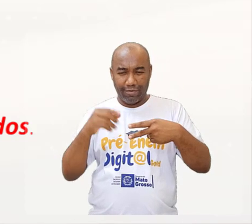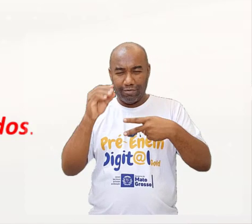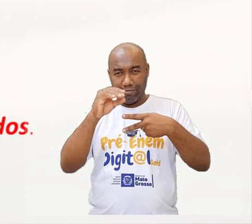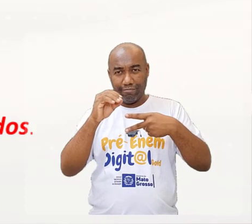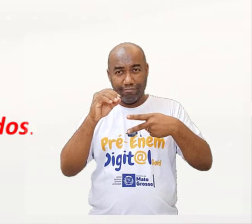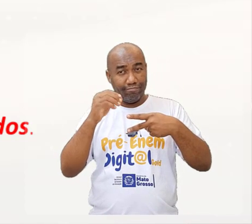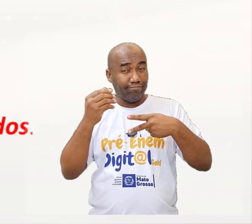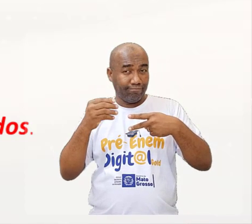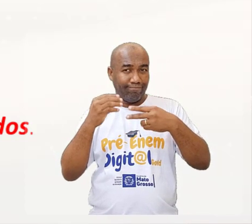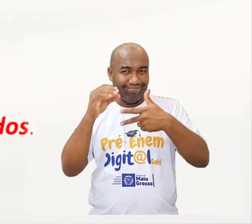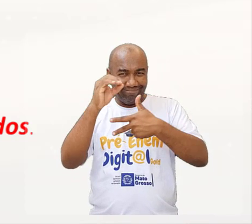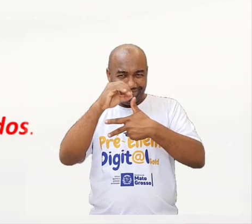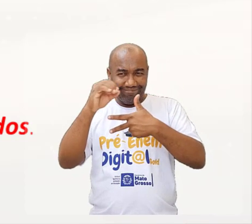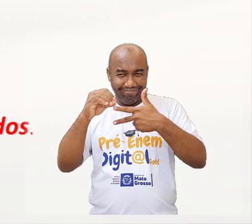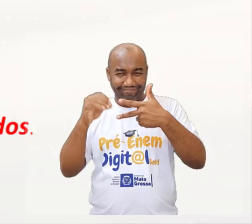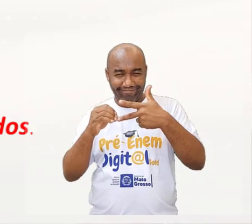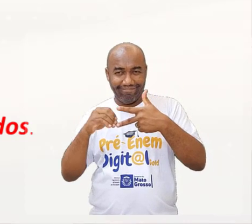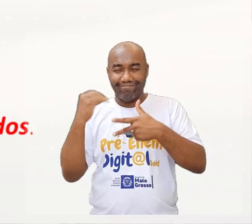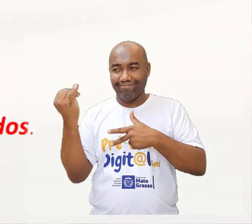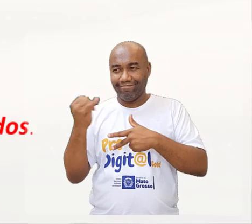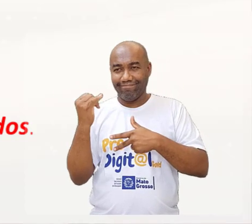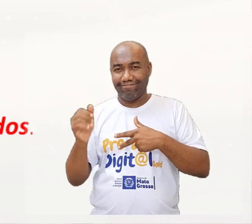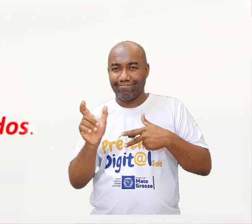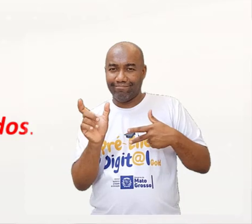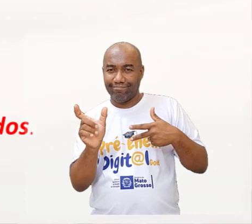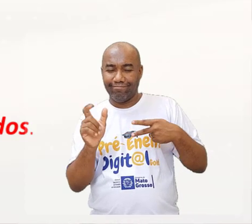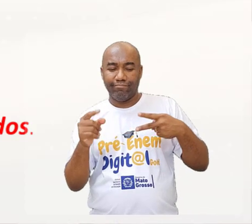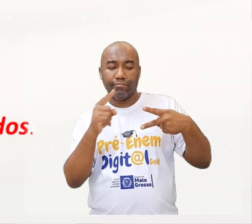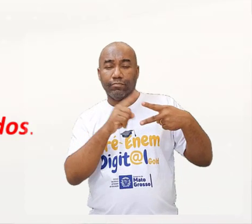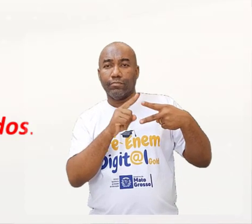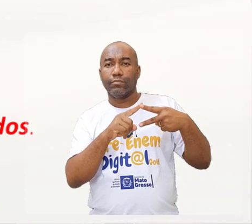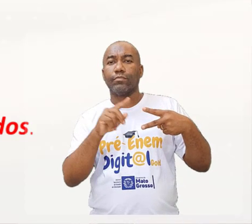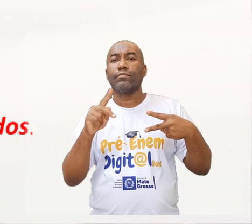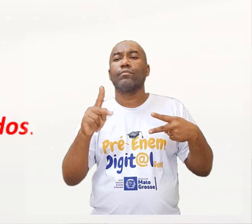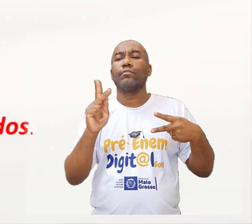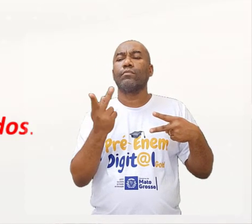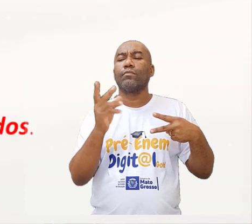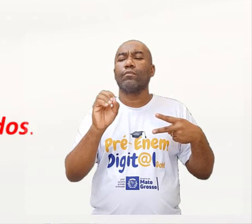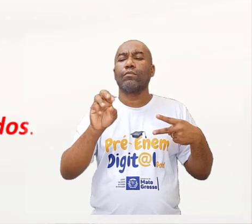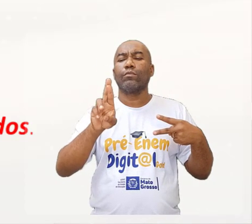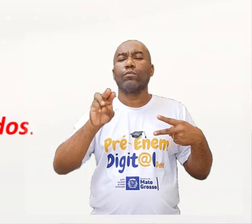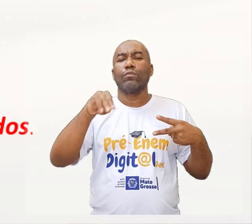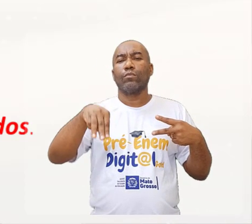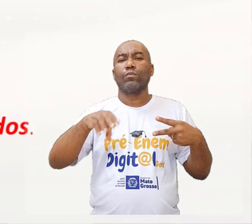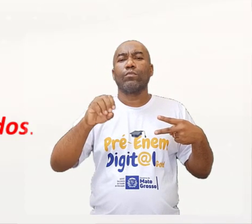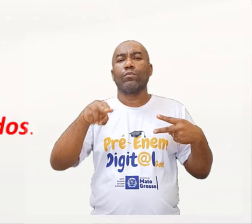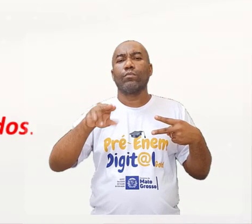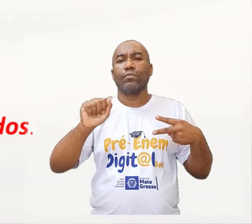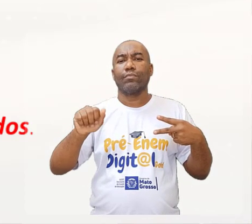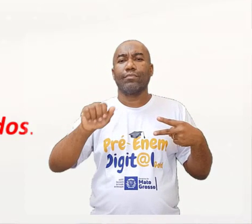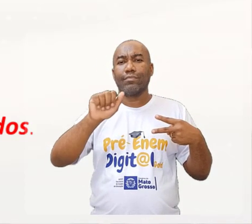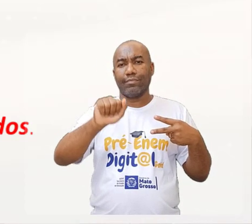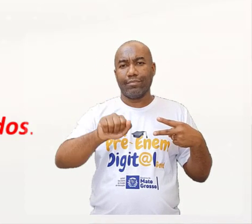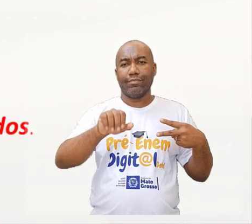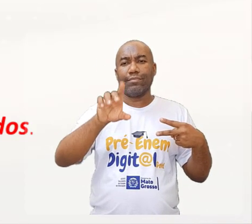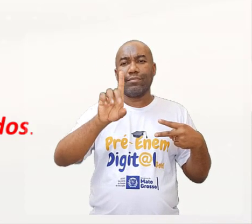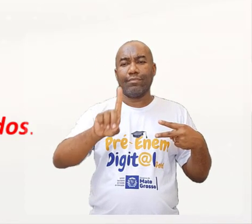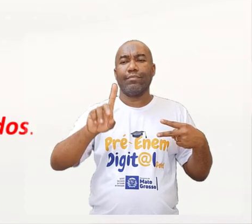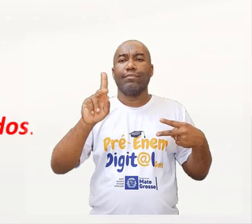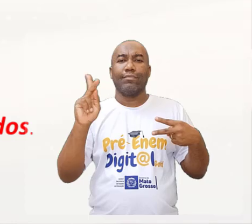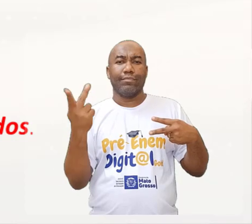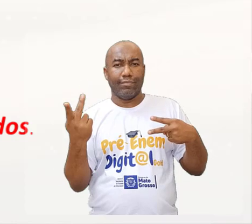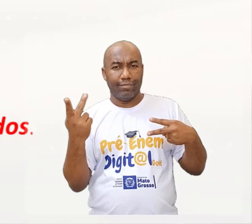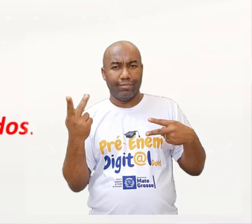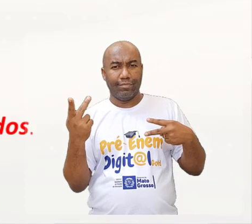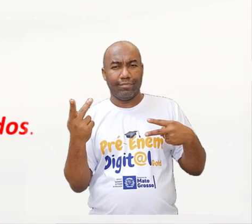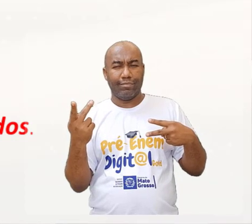Nesse caso, o Enem é a mais importante. Esse hormônio é chamado de ADH, é a sigla,